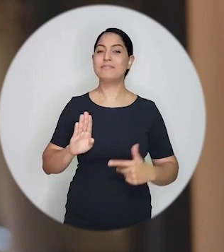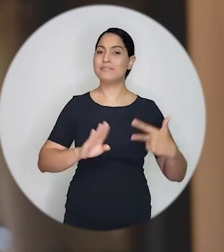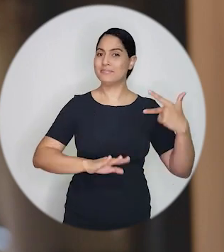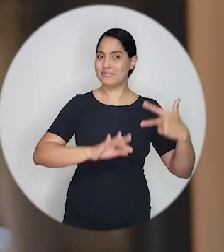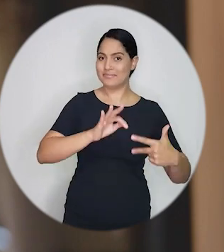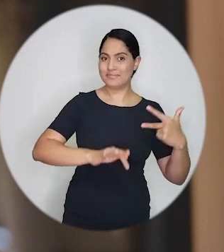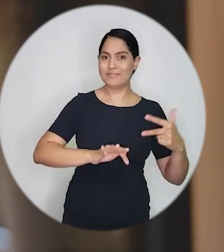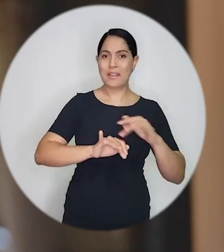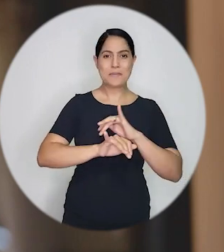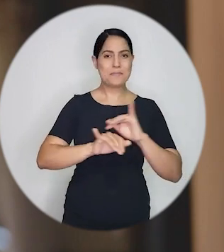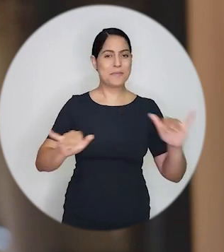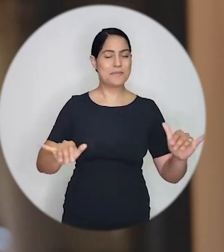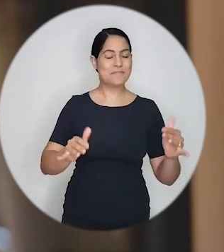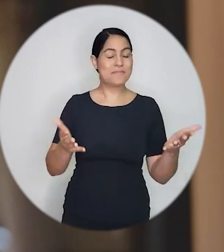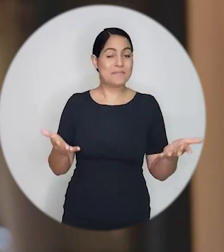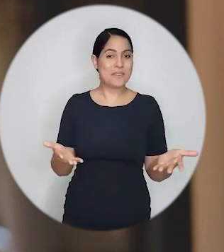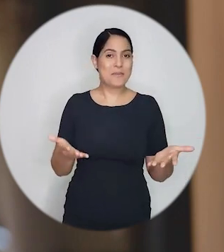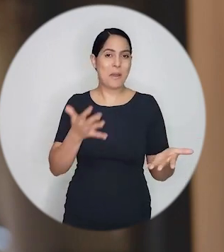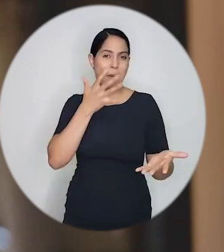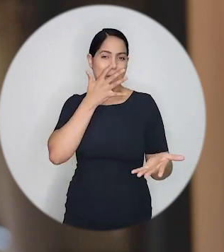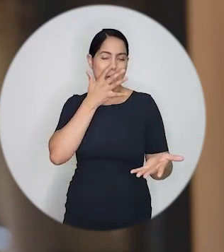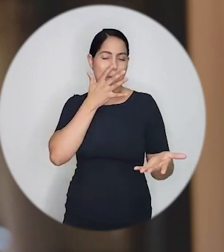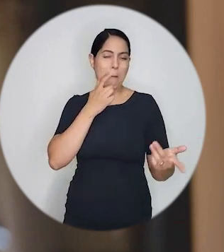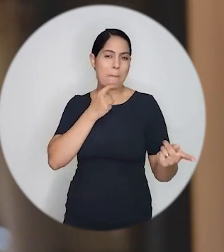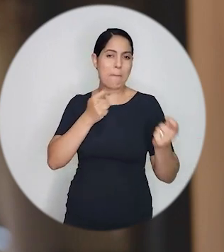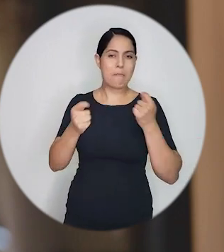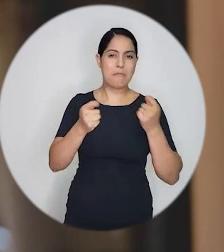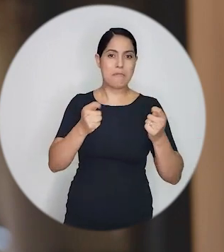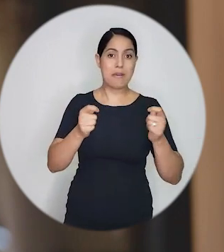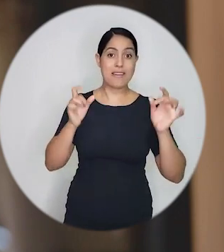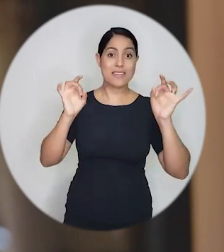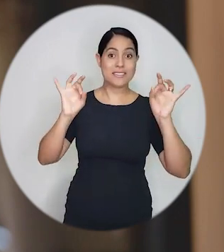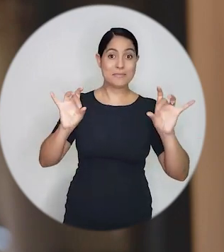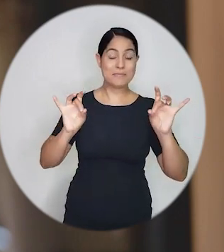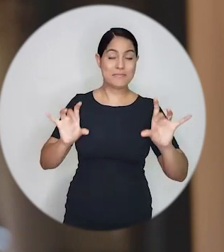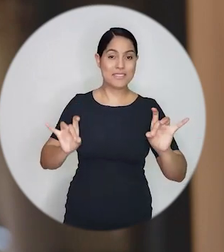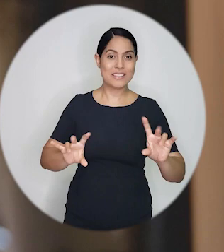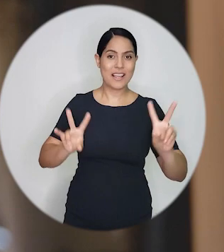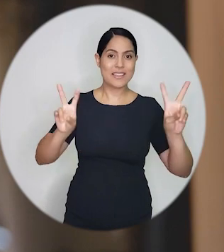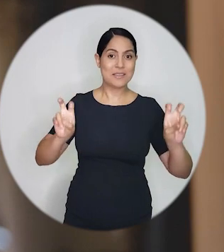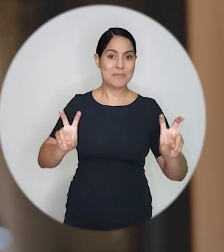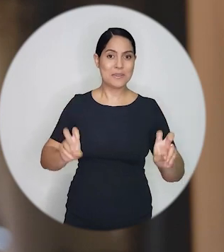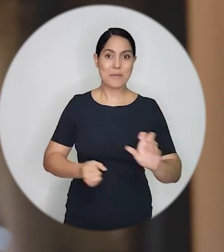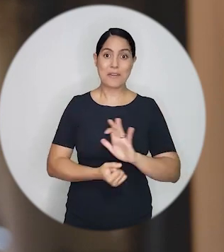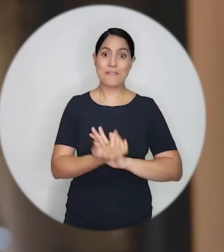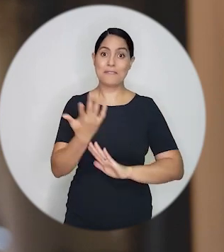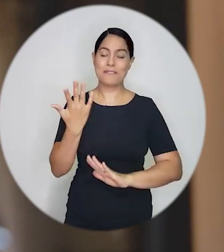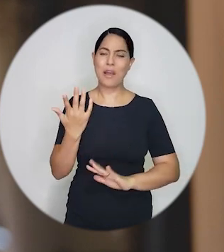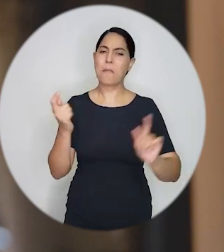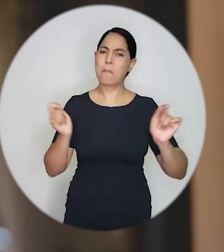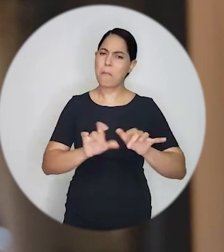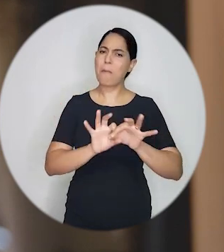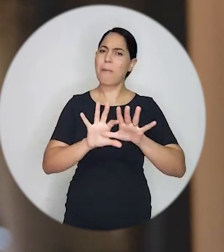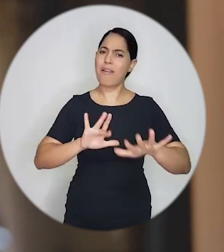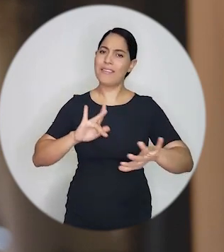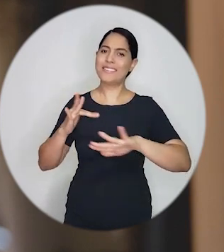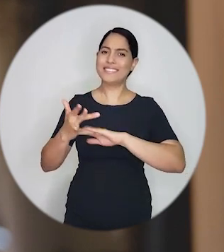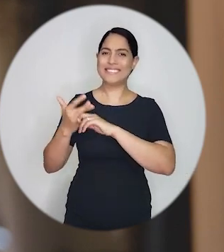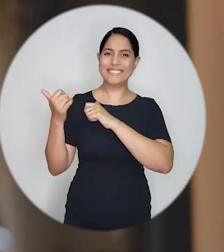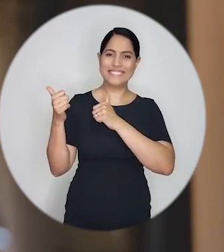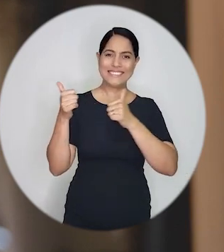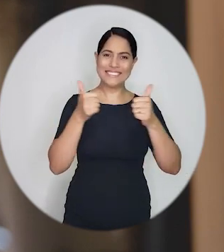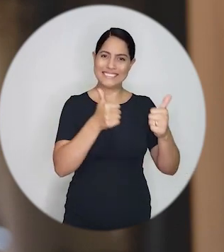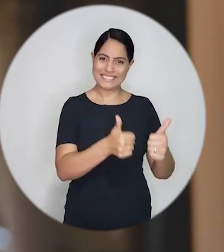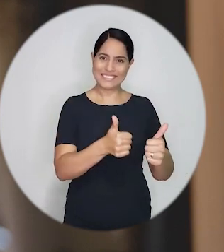das informações da advocacia e do judiciário, além de acompanhar entrevistas especiais, matérias exclusivas e muito mais. Não deixe